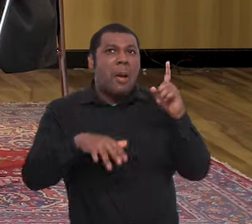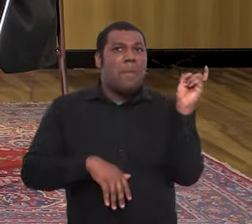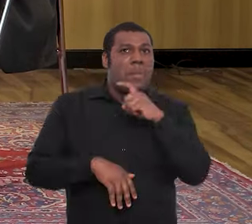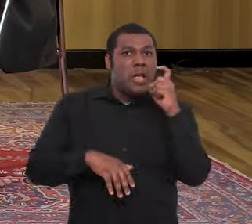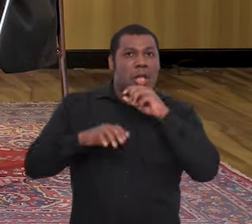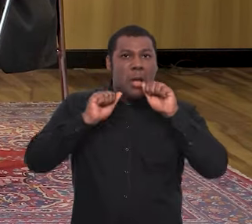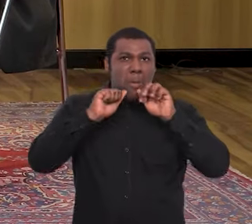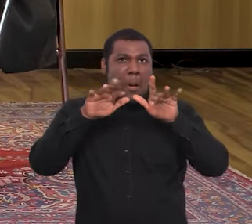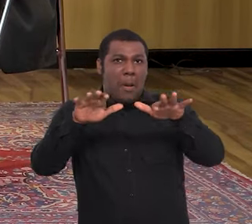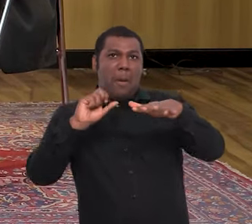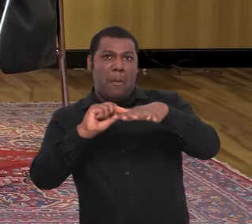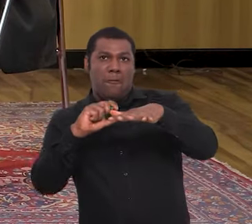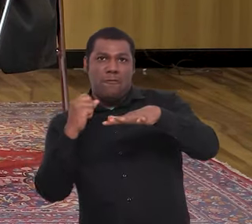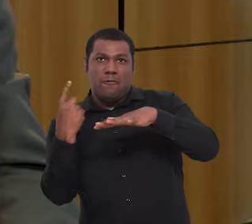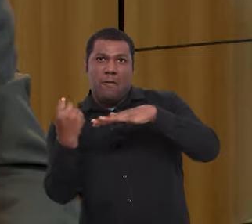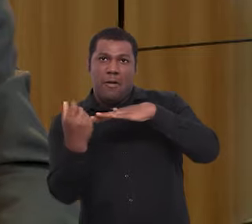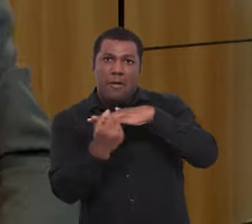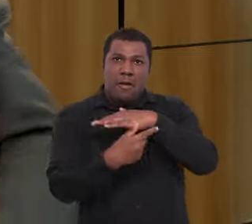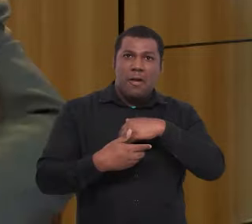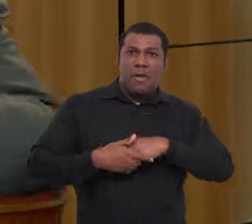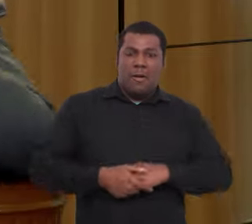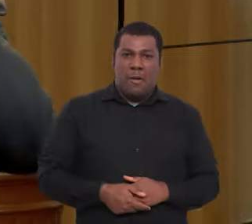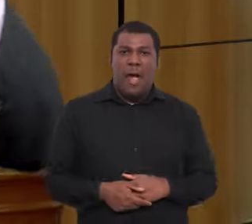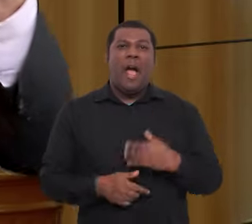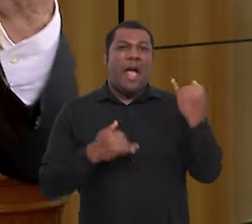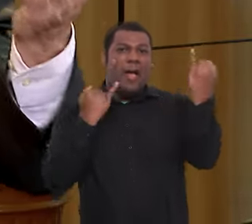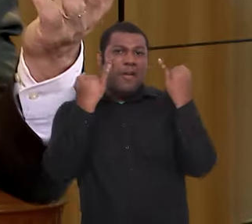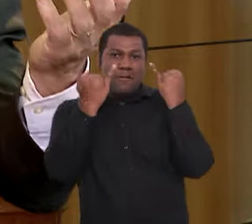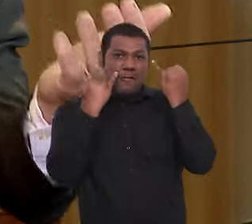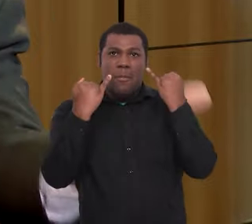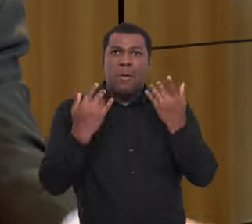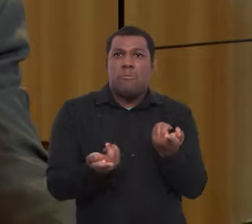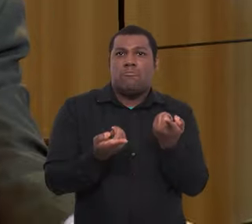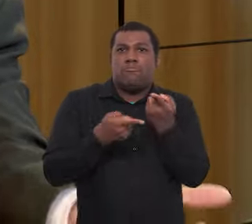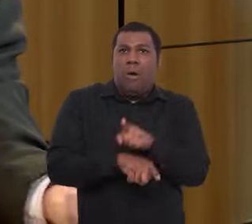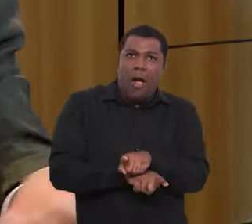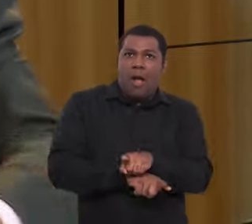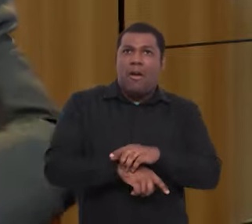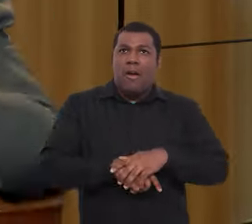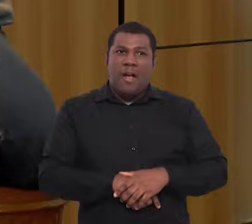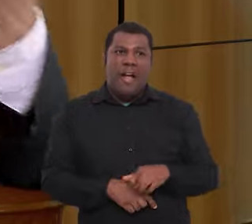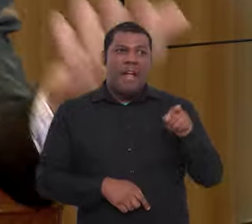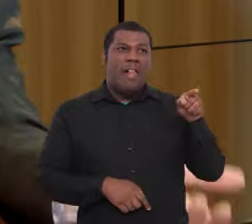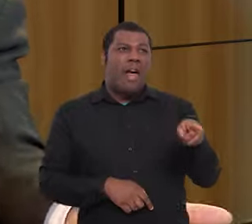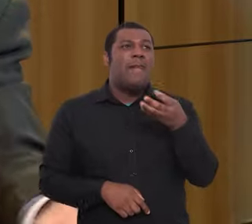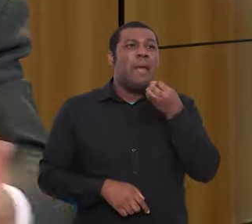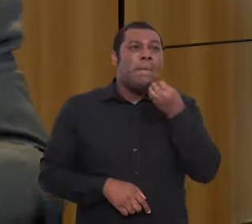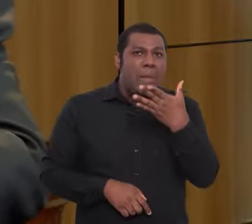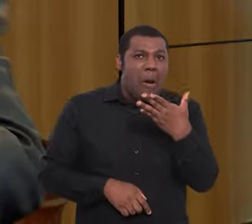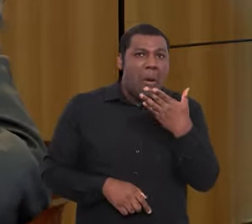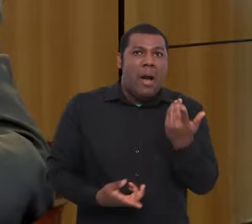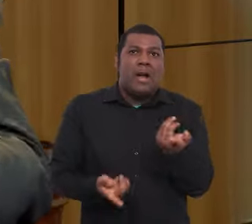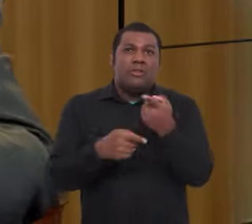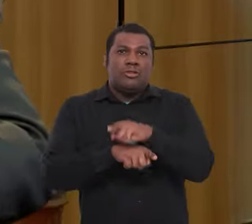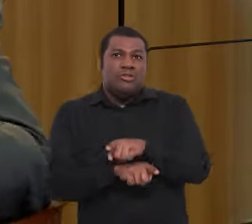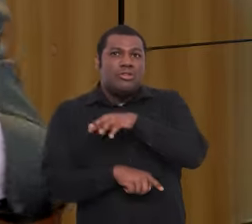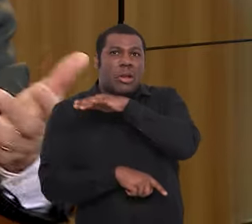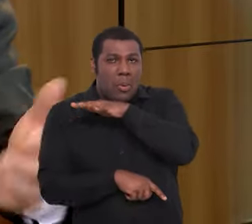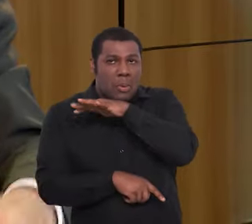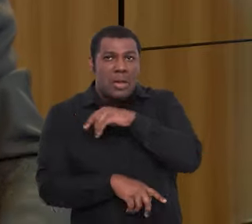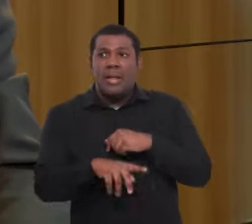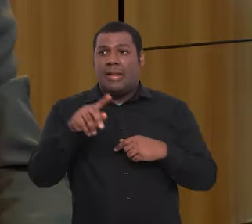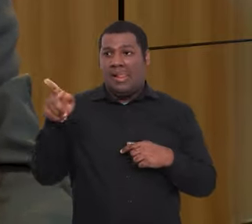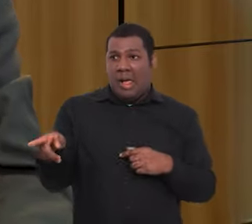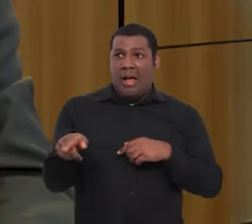destrói as coisas boas parecendo que as coisas boas são são ruins e as coisas ruins parece que são boas é